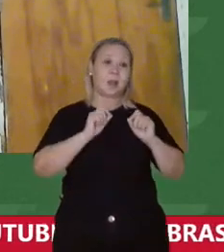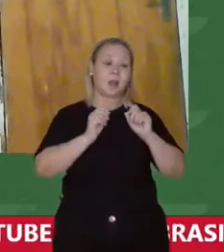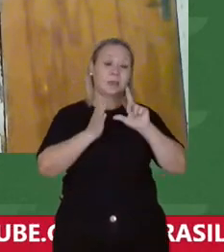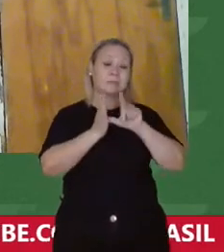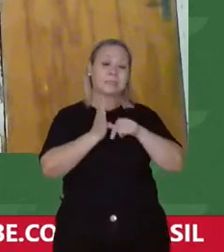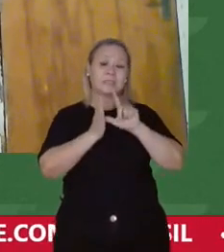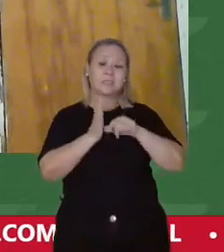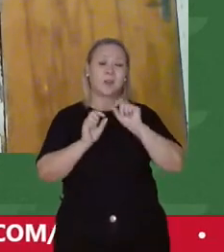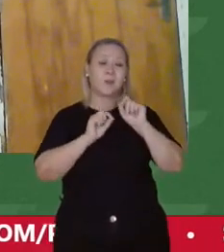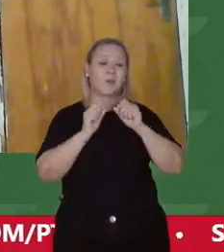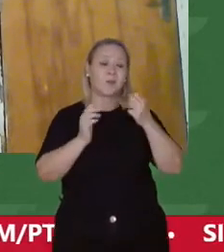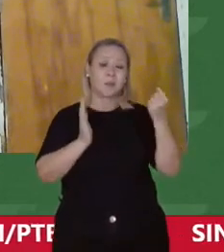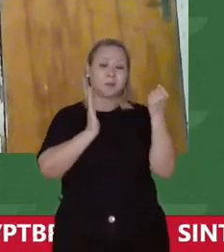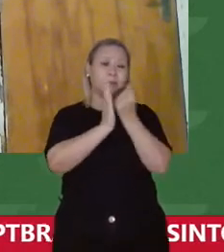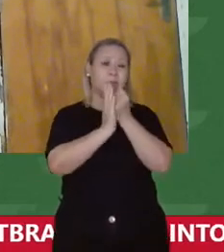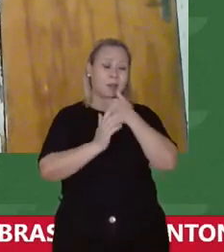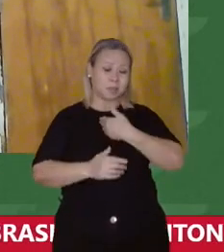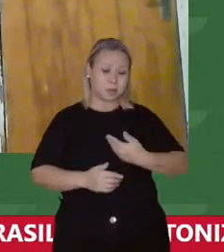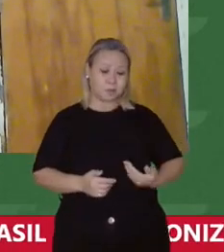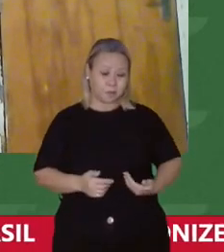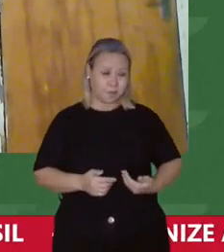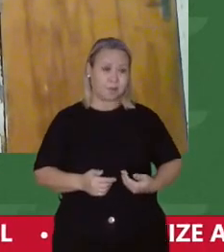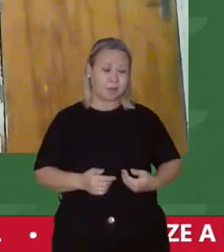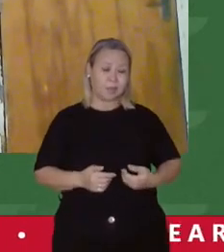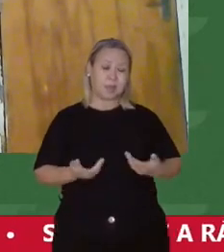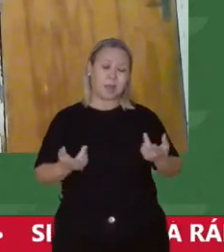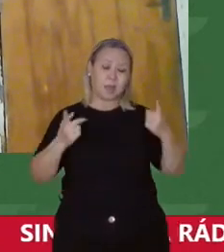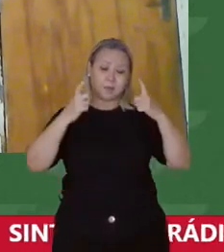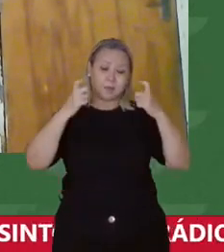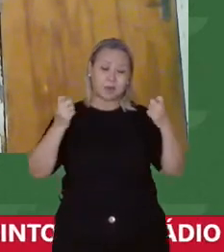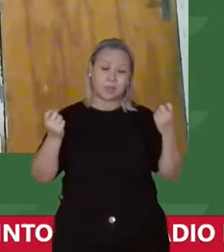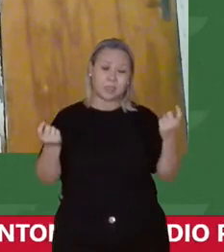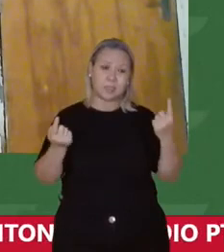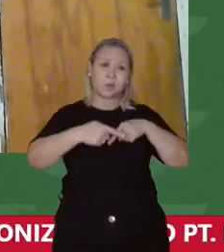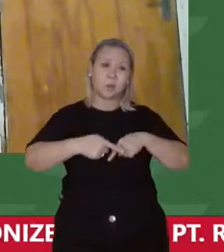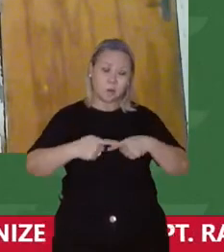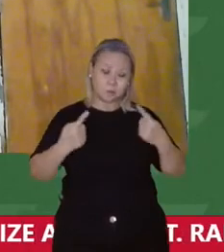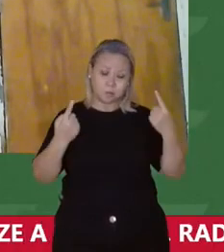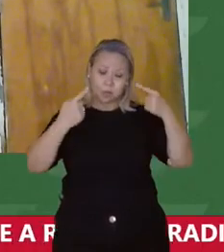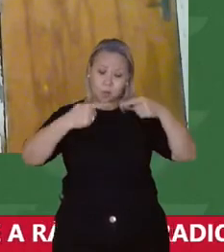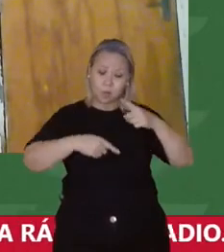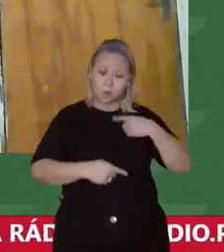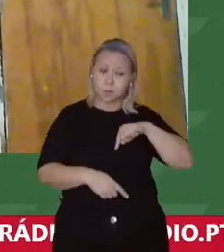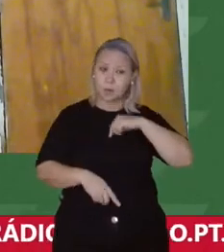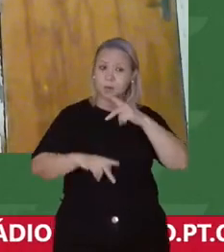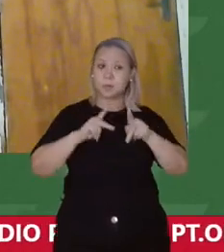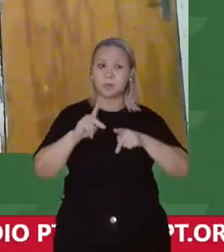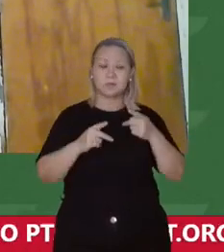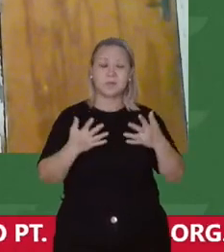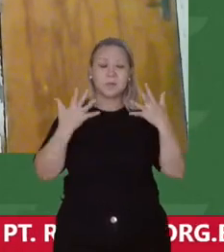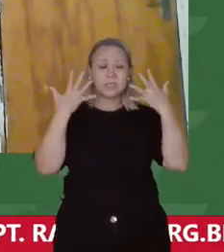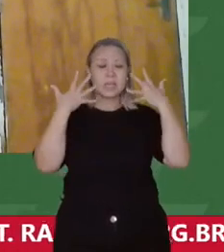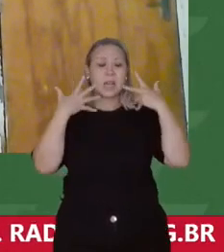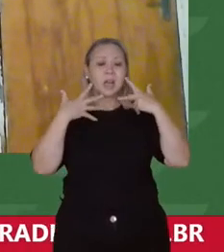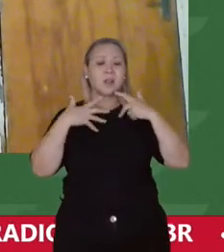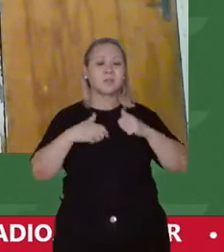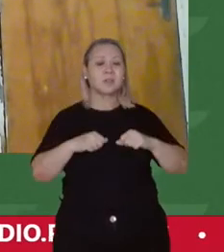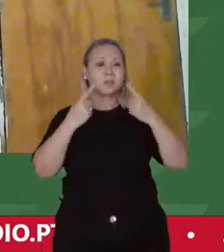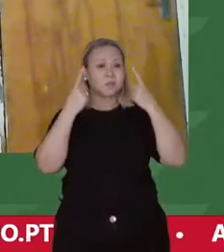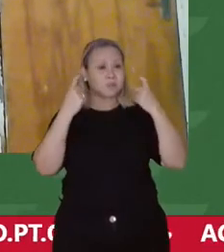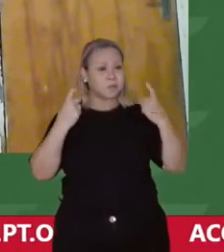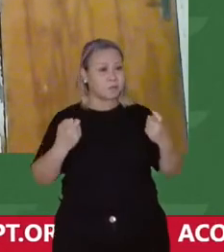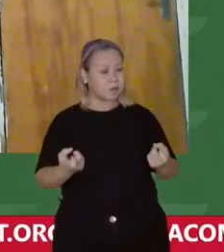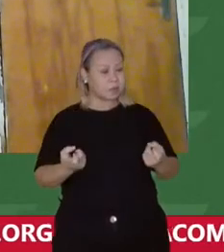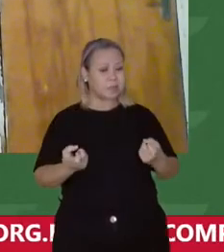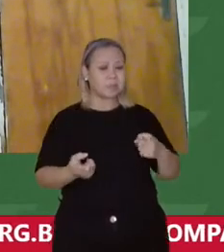seja a violência contra as nossas populações. Então, eu acho que naturalizar essa violência faz com que surjam casos que a